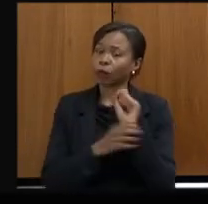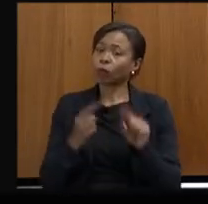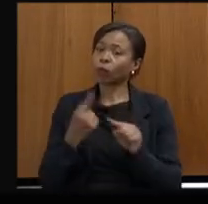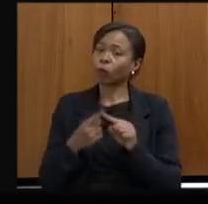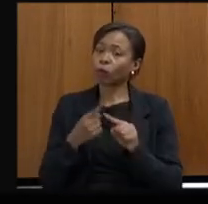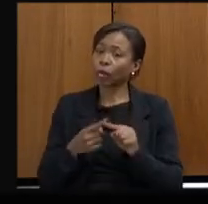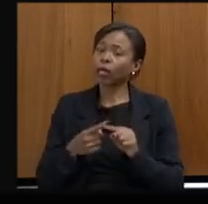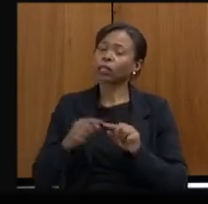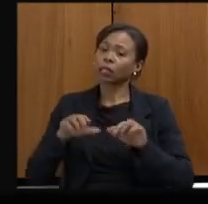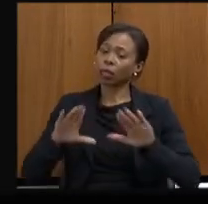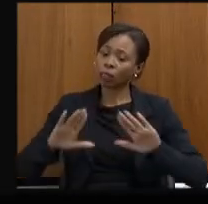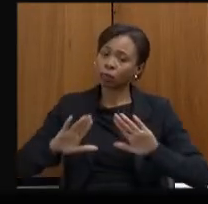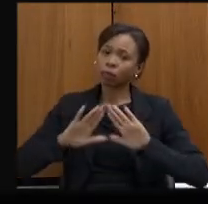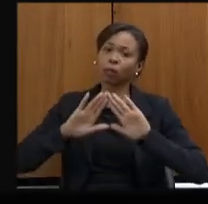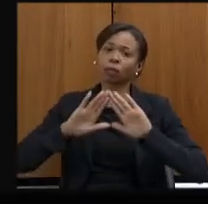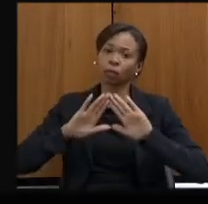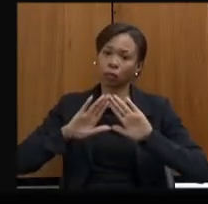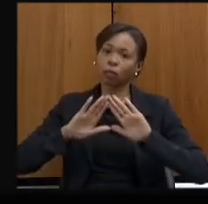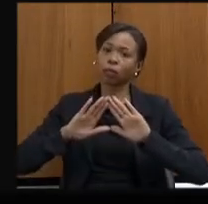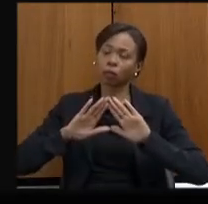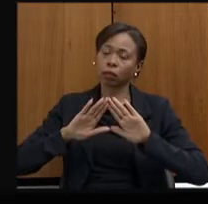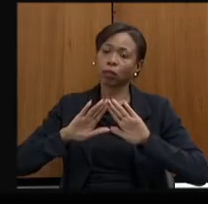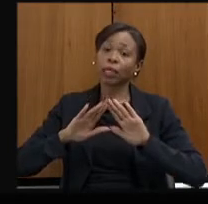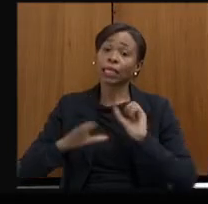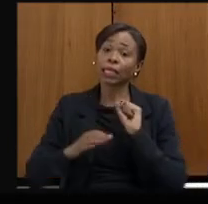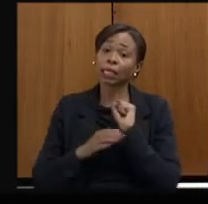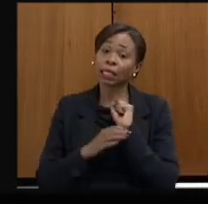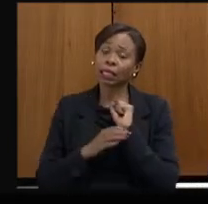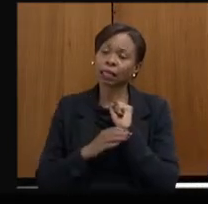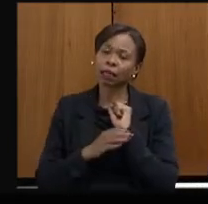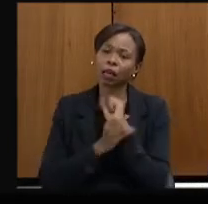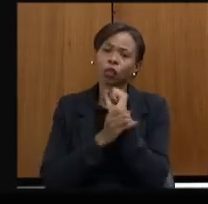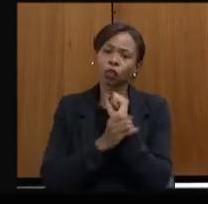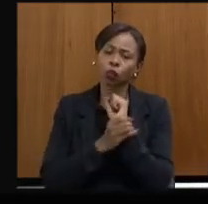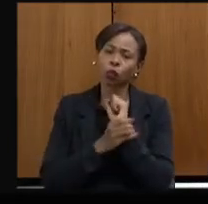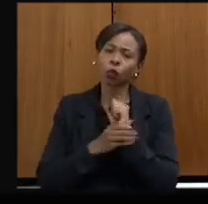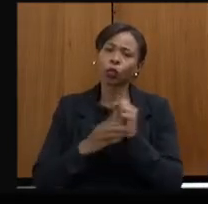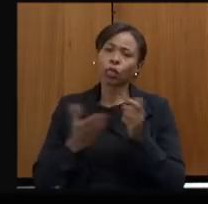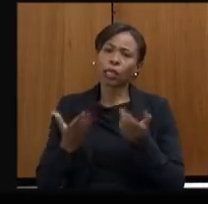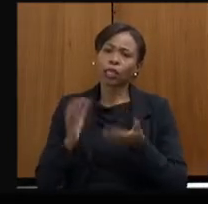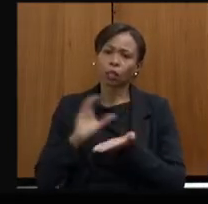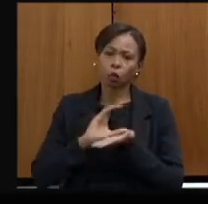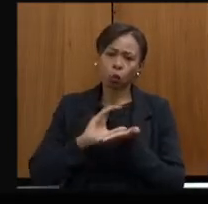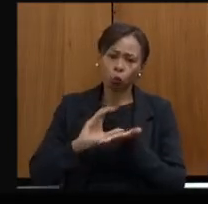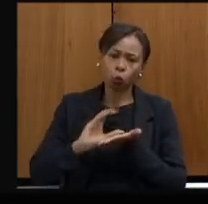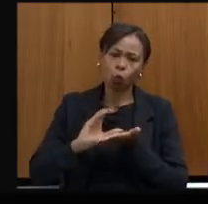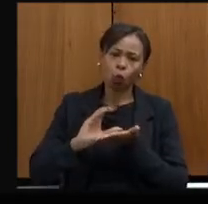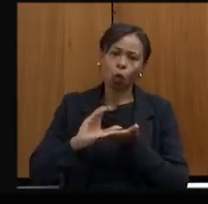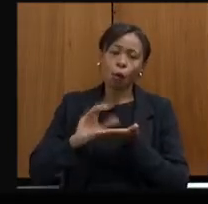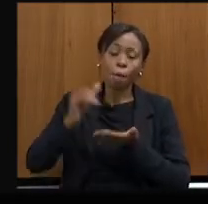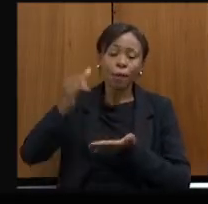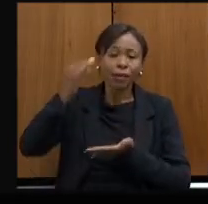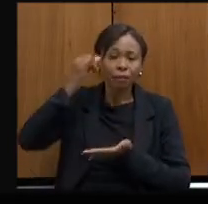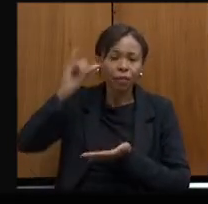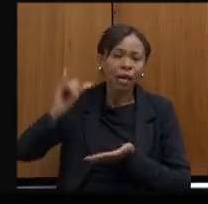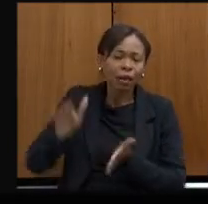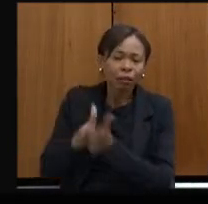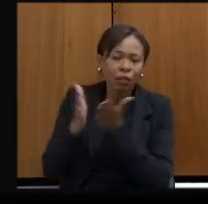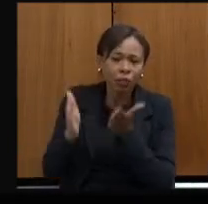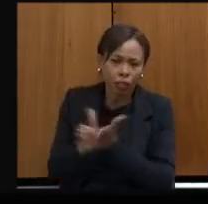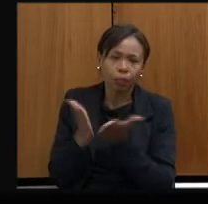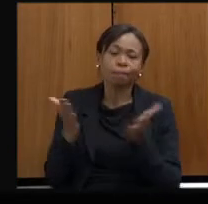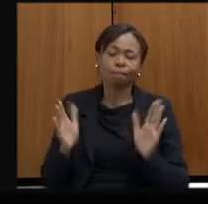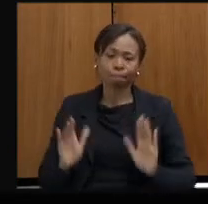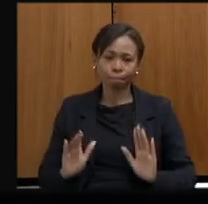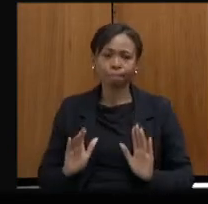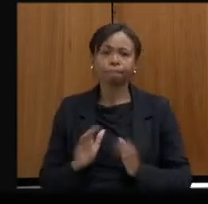da Assembleia Legislativa, que garantiu, no Fundo de Erradicação da Miséria, essa vinculação. Inclusive, em